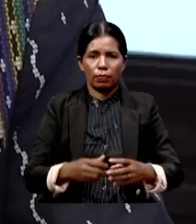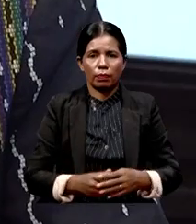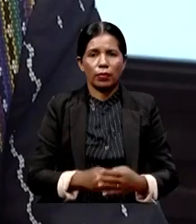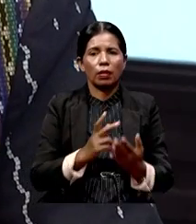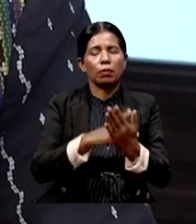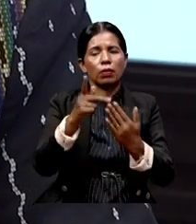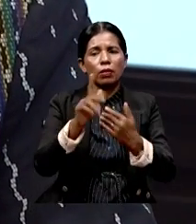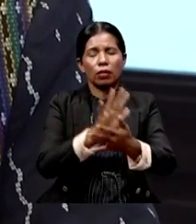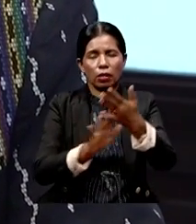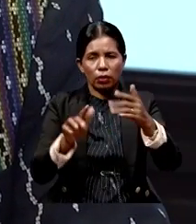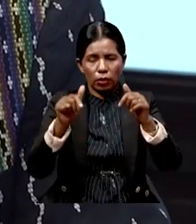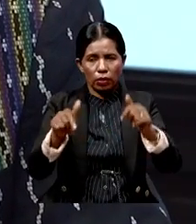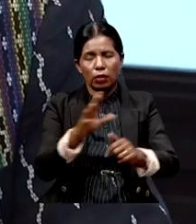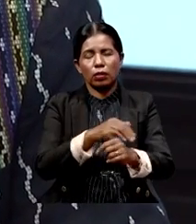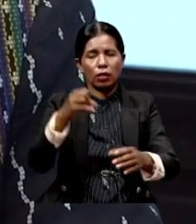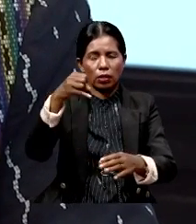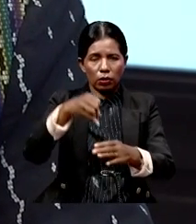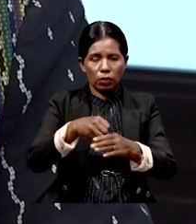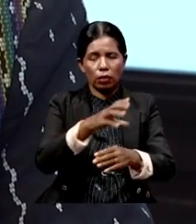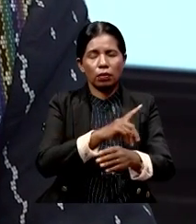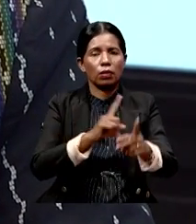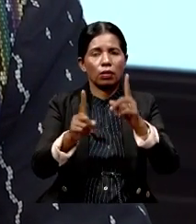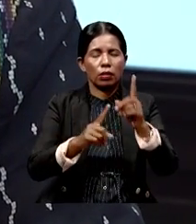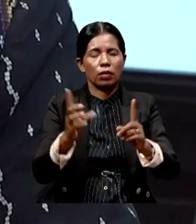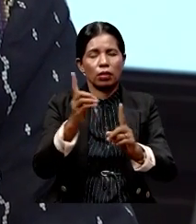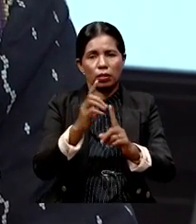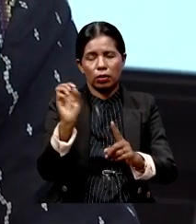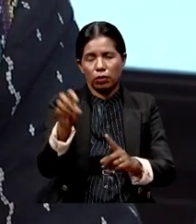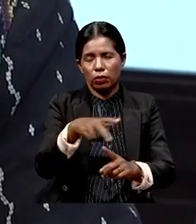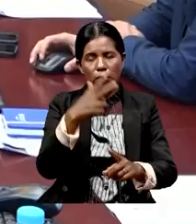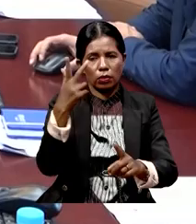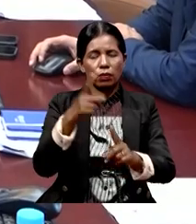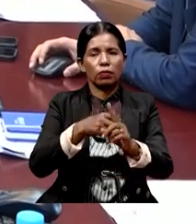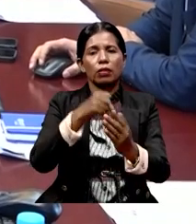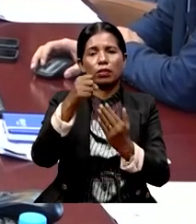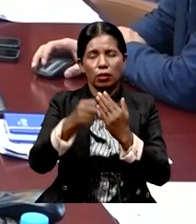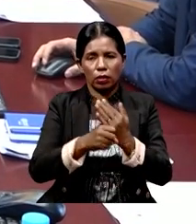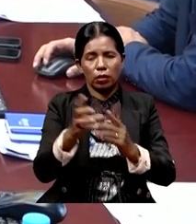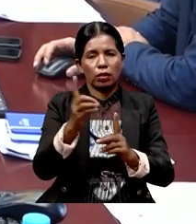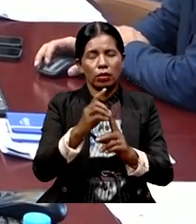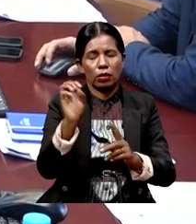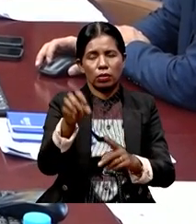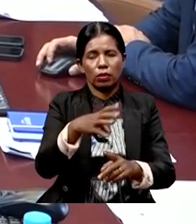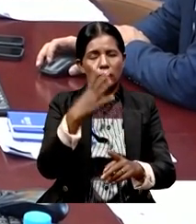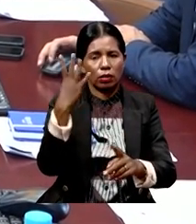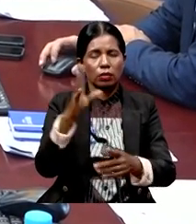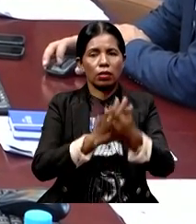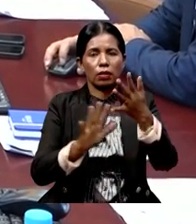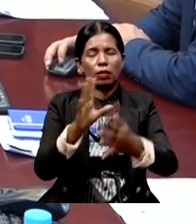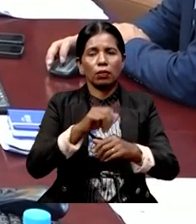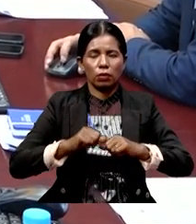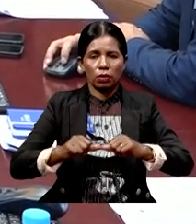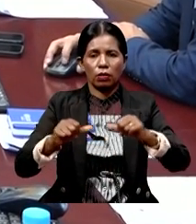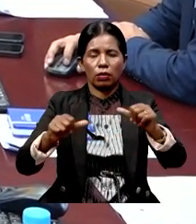Programa celebração ne se inclui palestra lubukida e alorong sanure sintolo fulan setembro, no e alorong sanure singhat comemoração continua